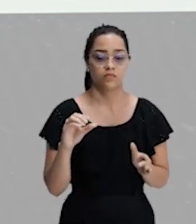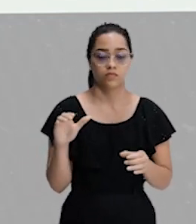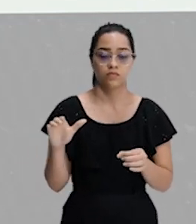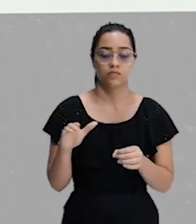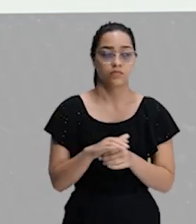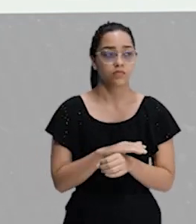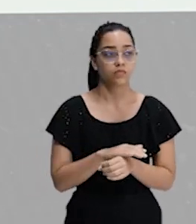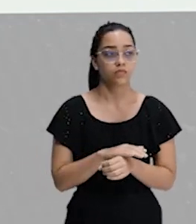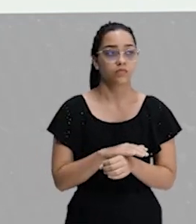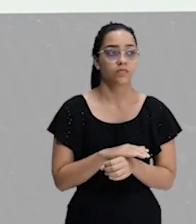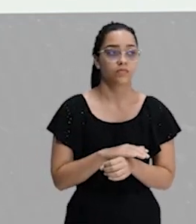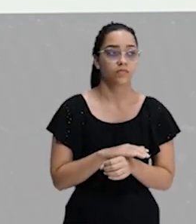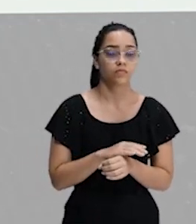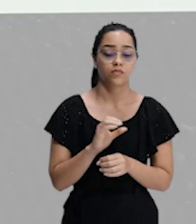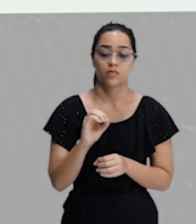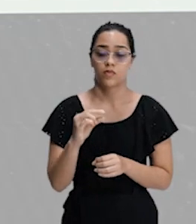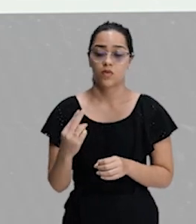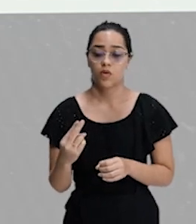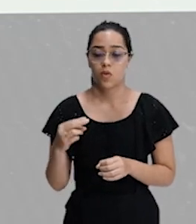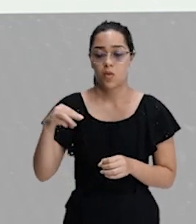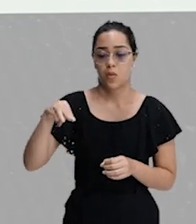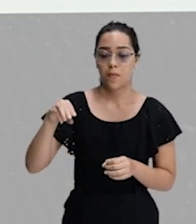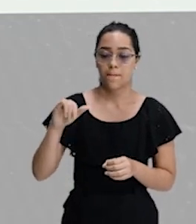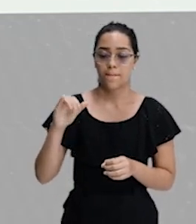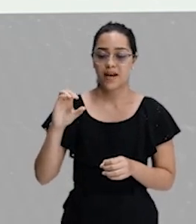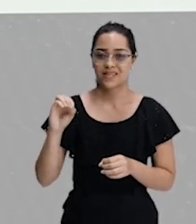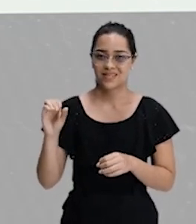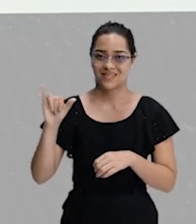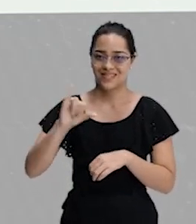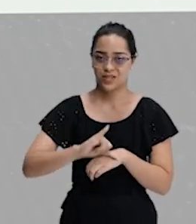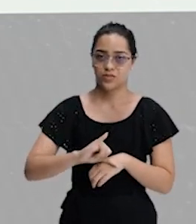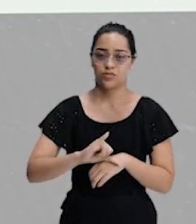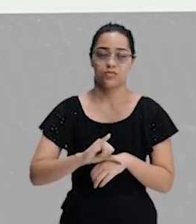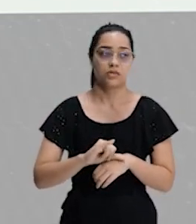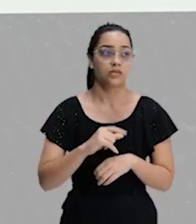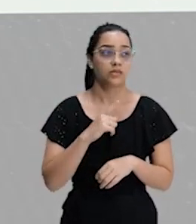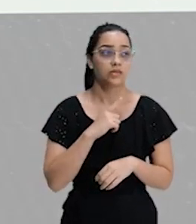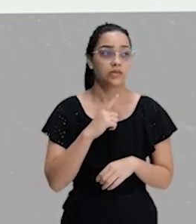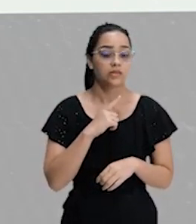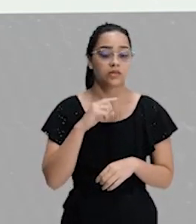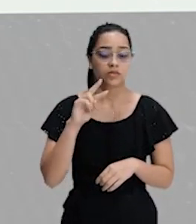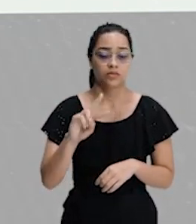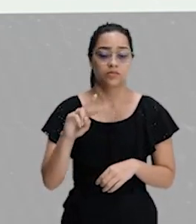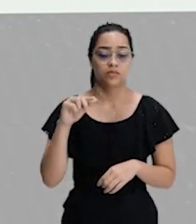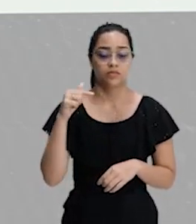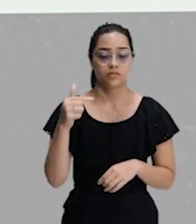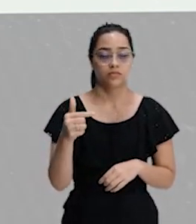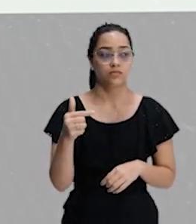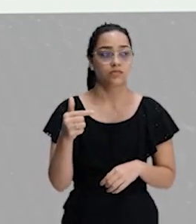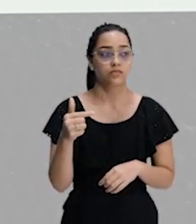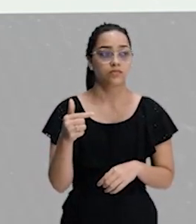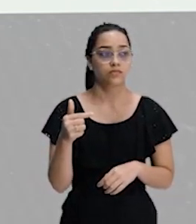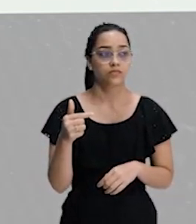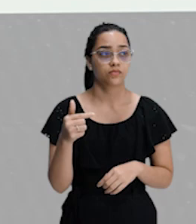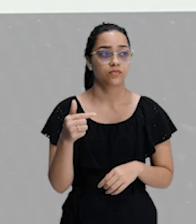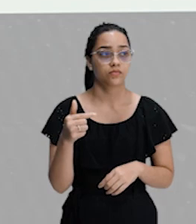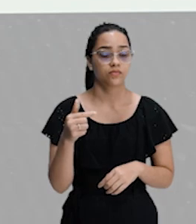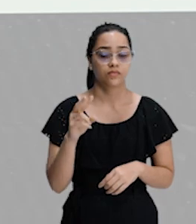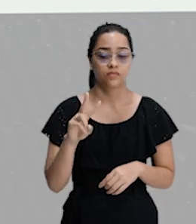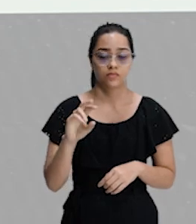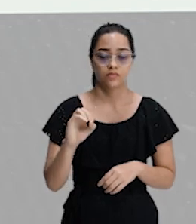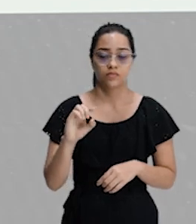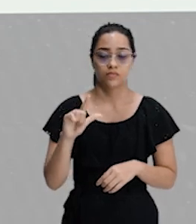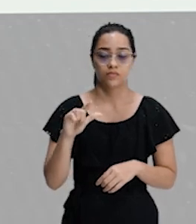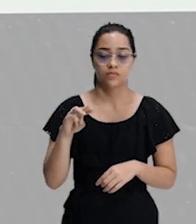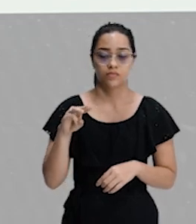cheio, ou cilindro maciço. Eu vou chamar aqui de V2, volume